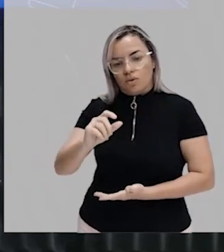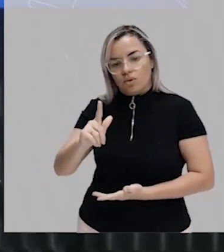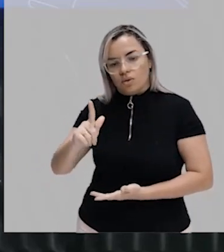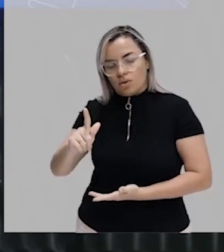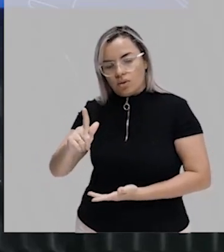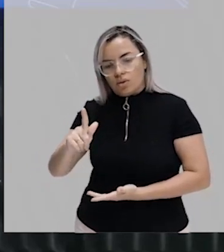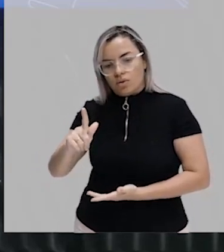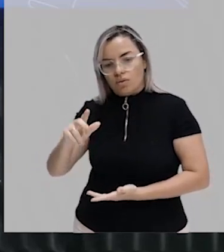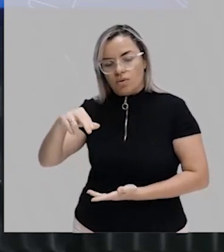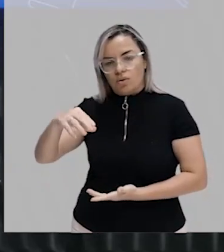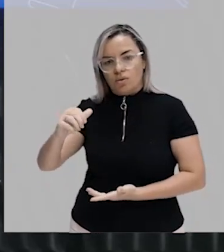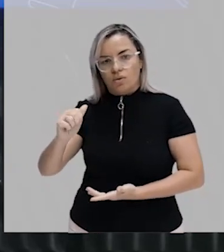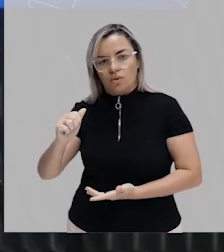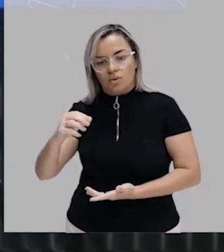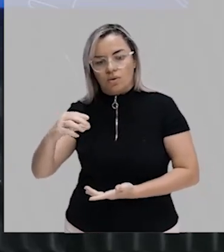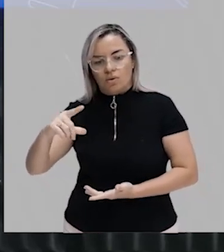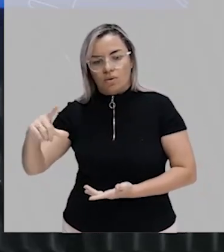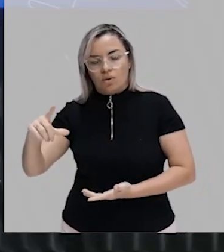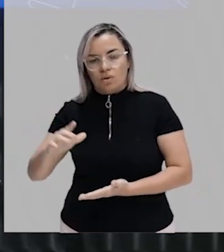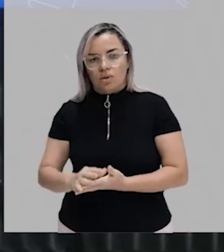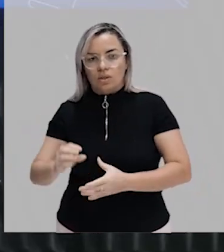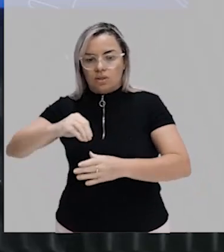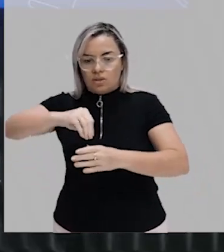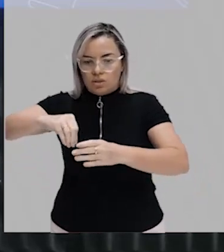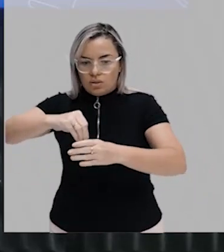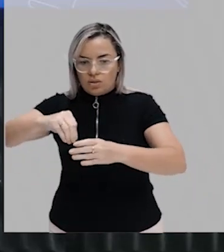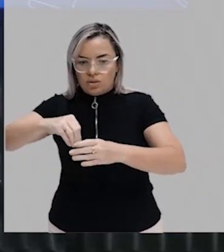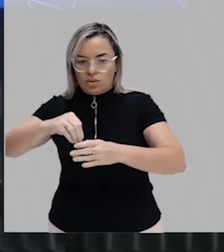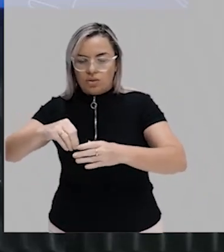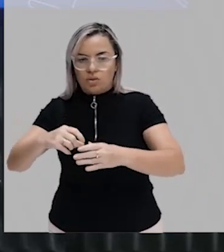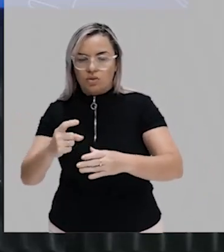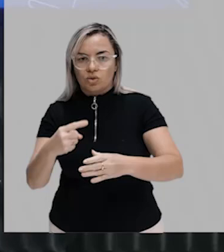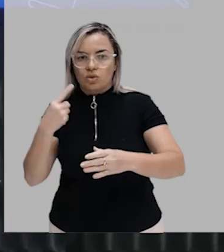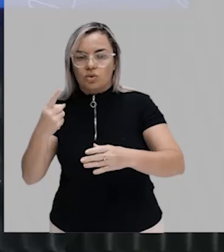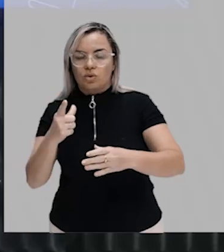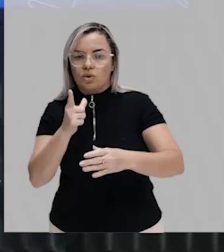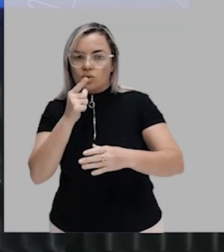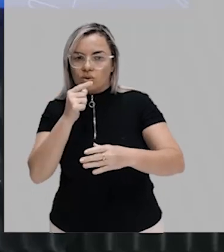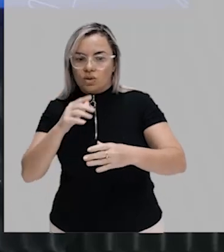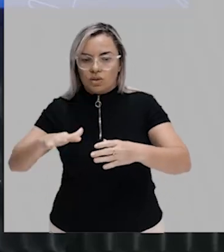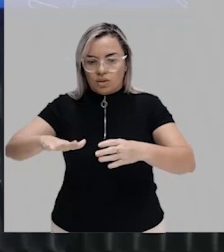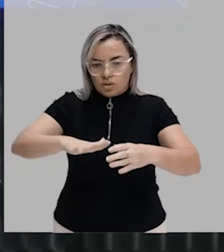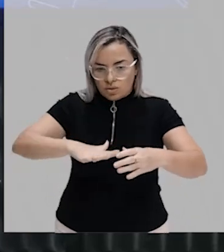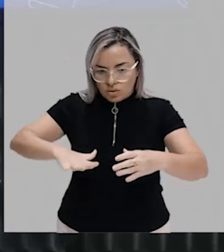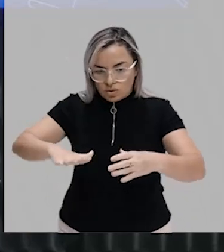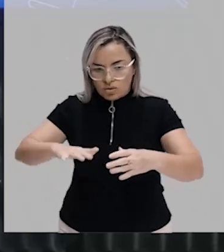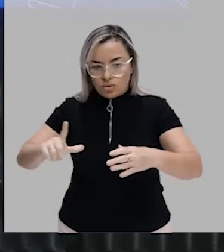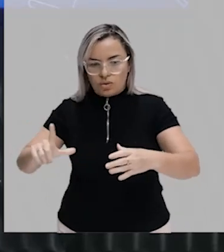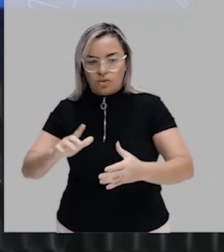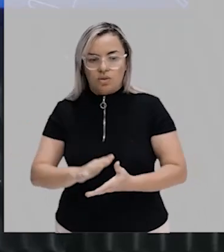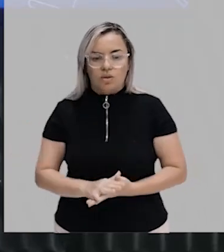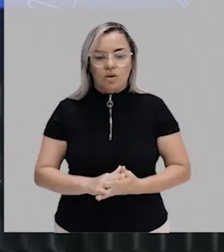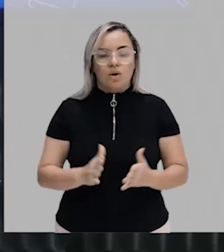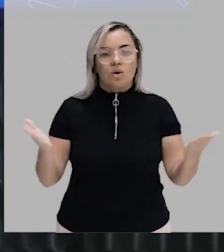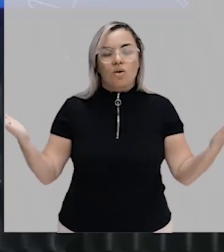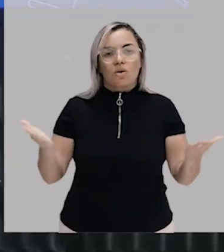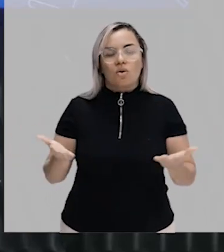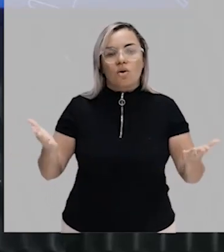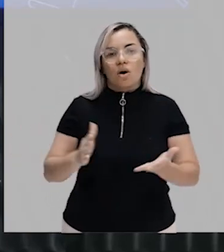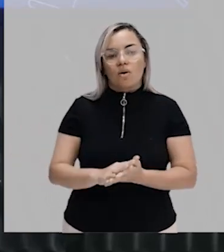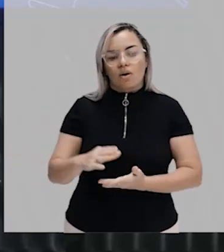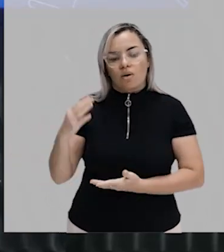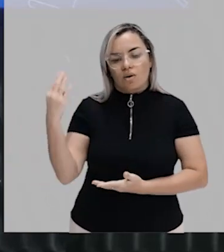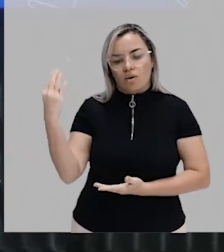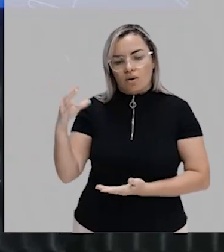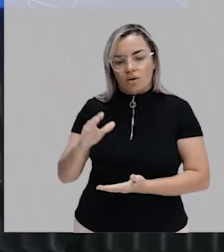litro de água. Qual vai ser a concentração dessa solução? A massa, 20 gramas, dividido